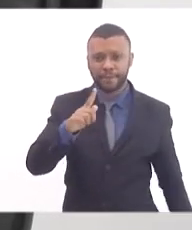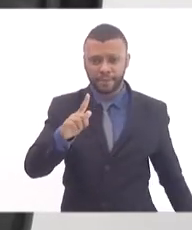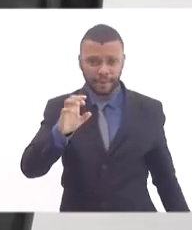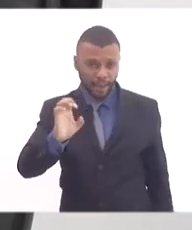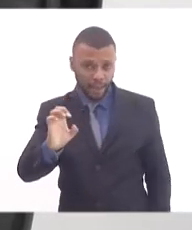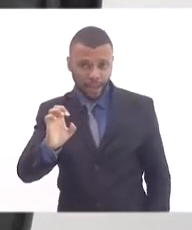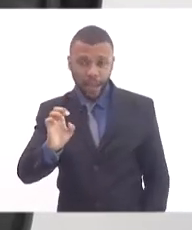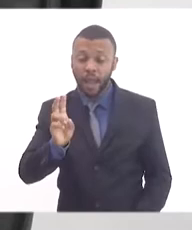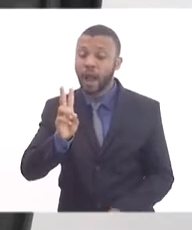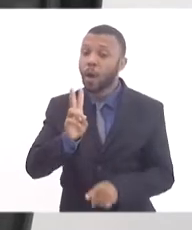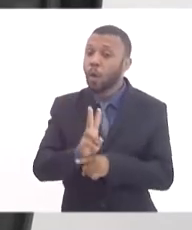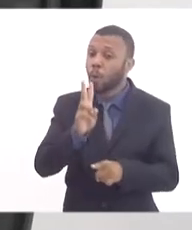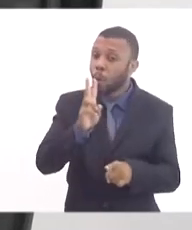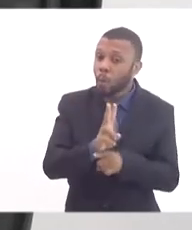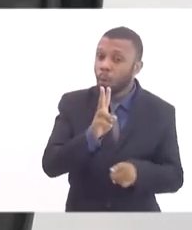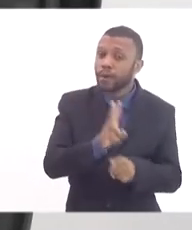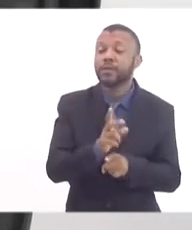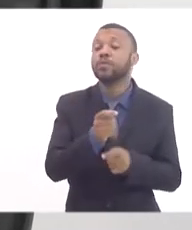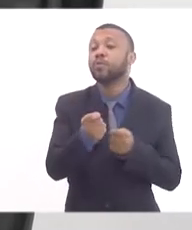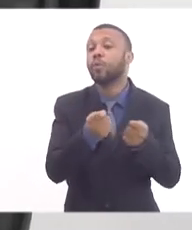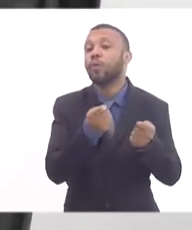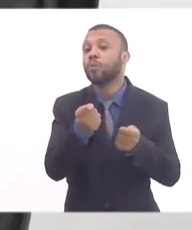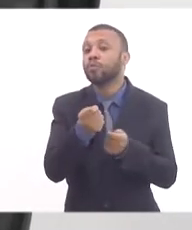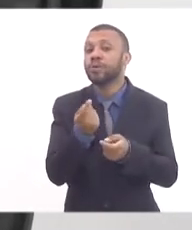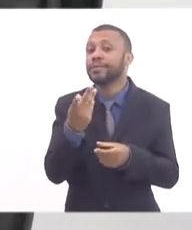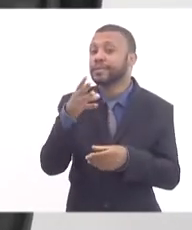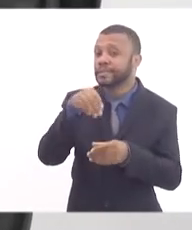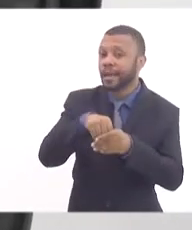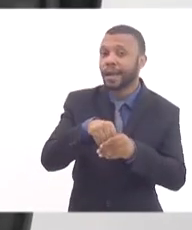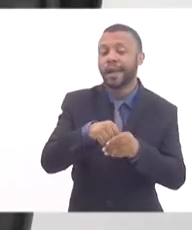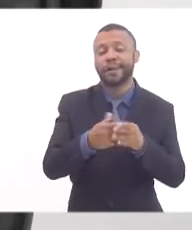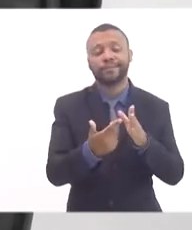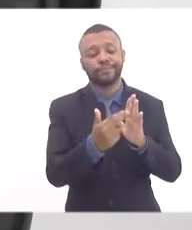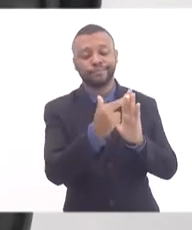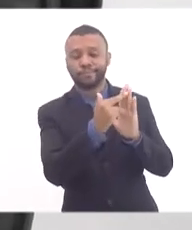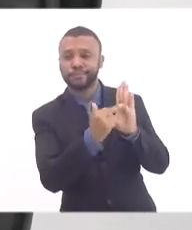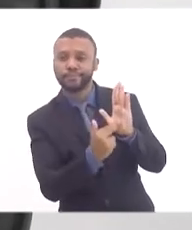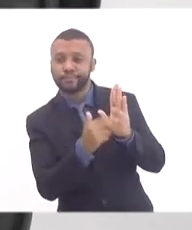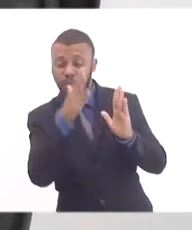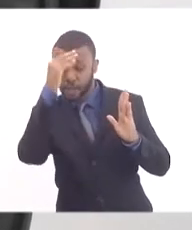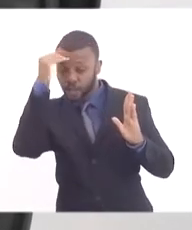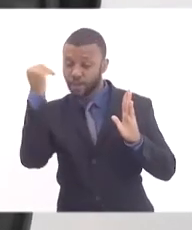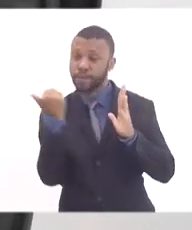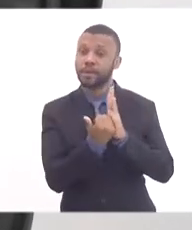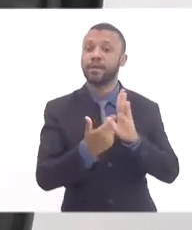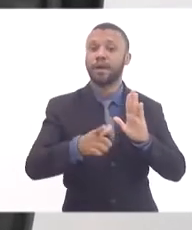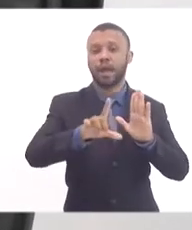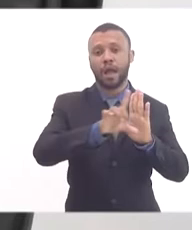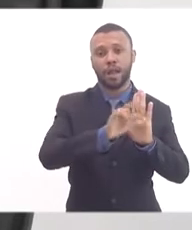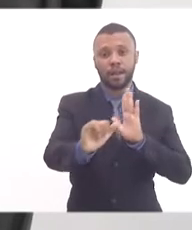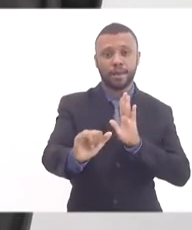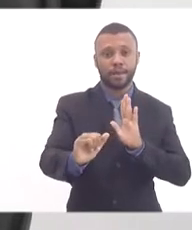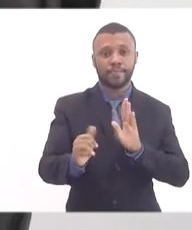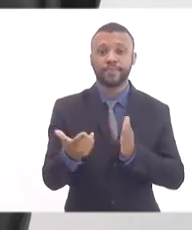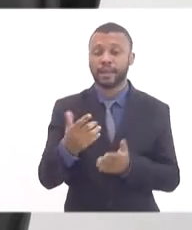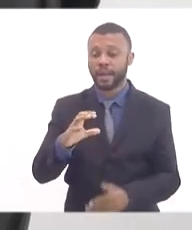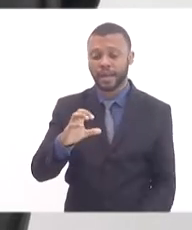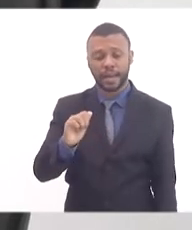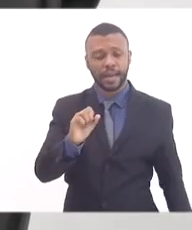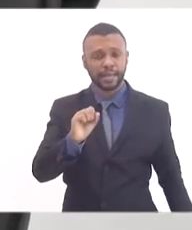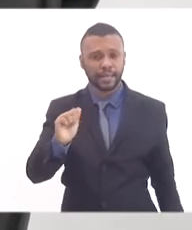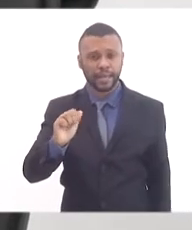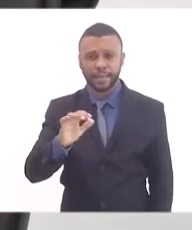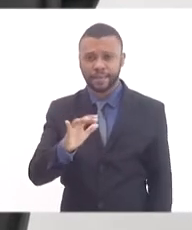do controle interno da legalidade EA causa civil